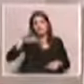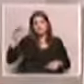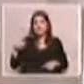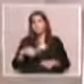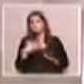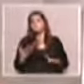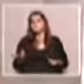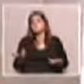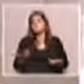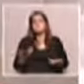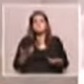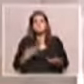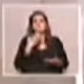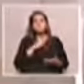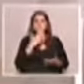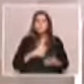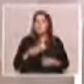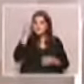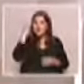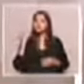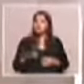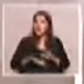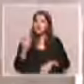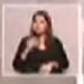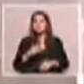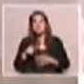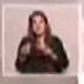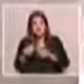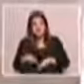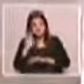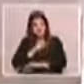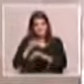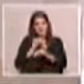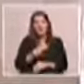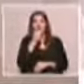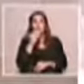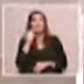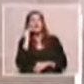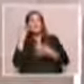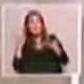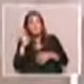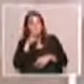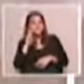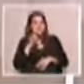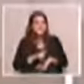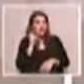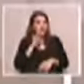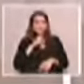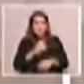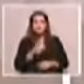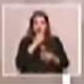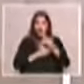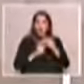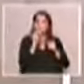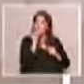é dos mais fáceis de consumir. Só que se nós ensinarmos as crianças como é que se come, e se elas virem os pais a consumirem em